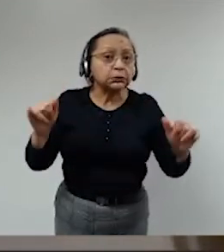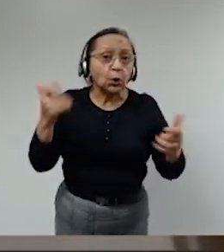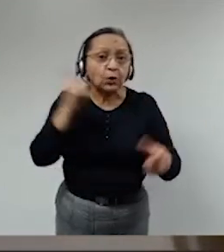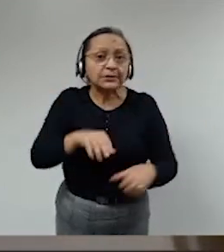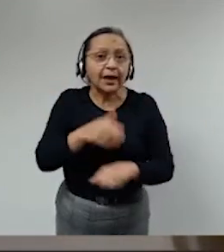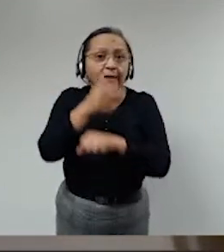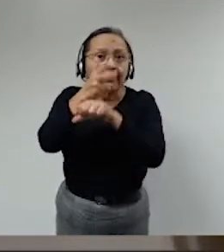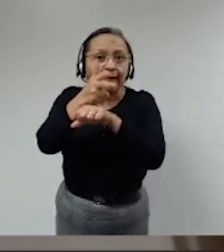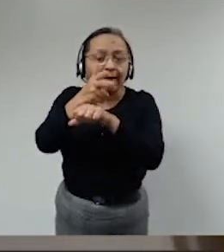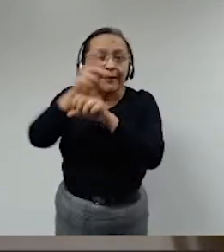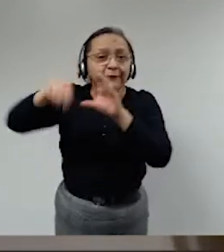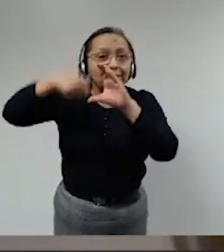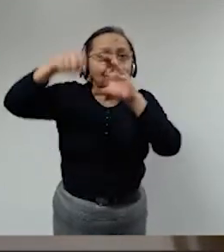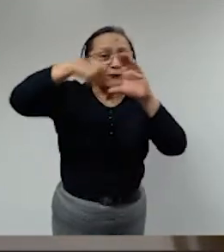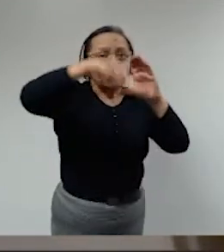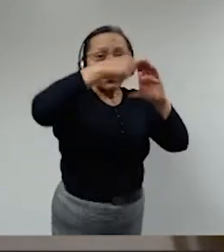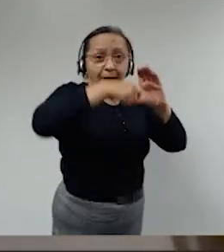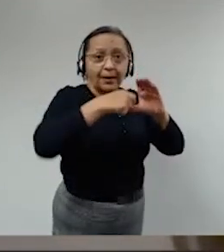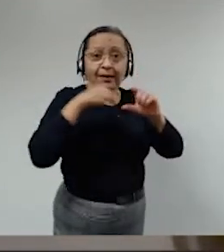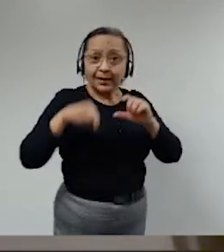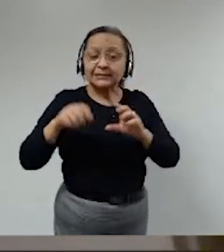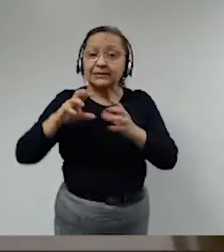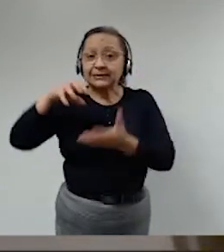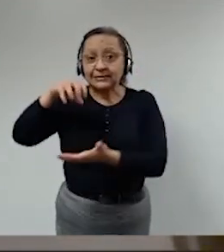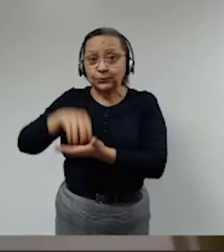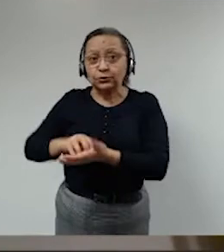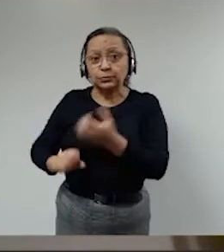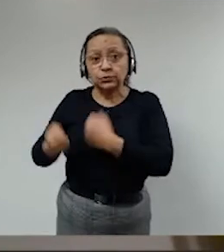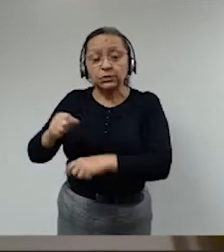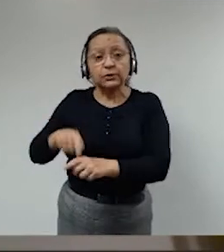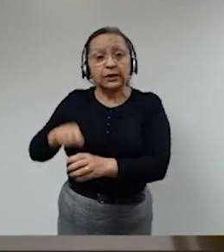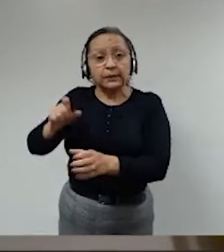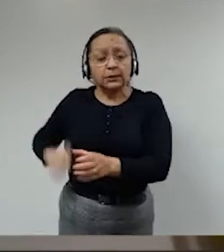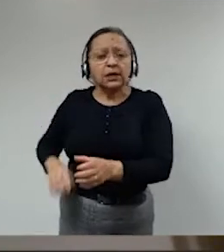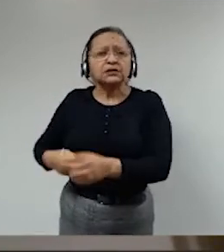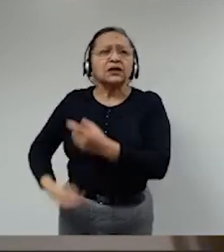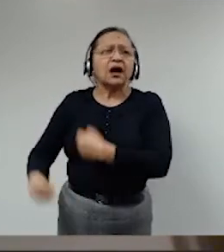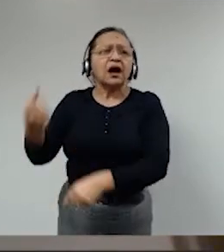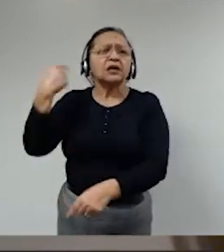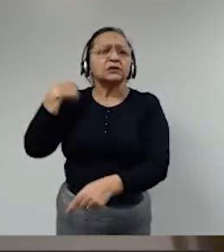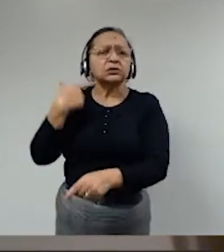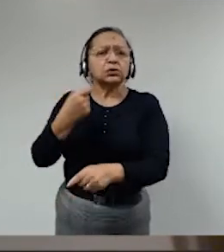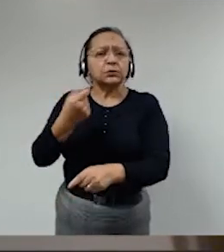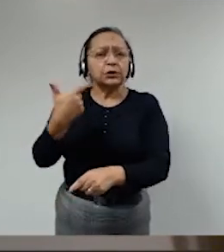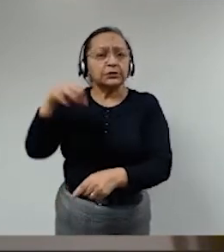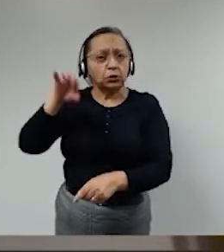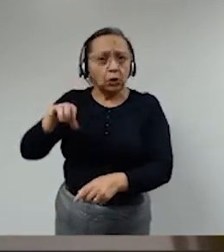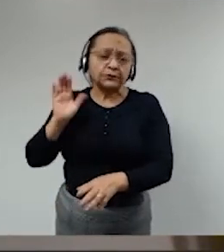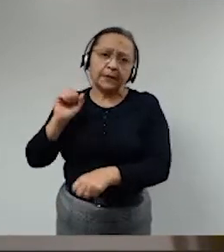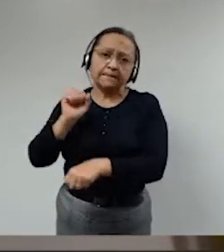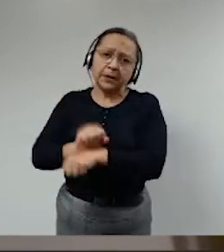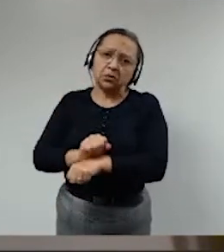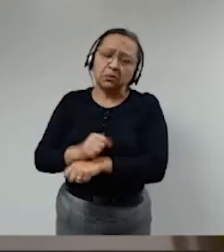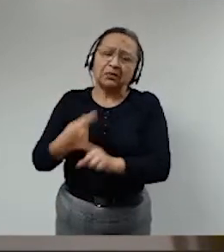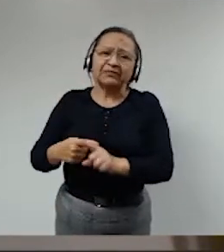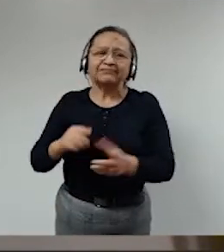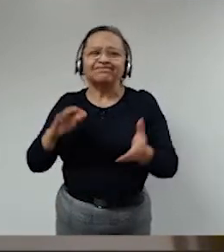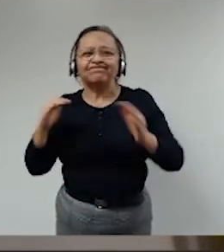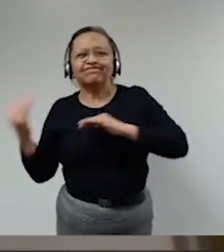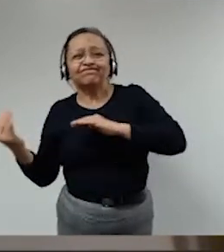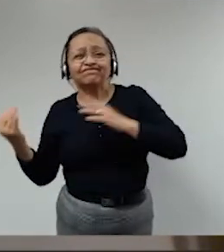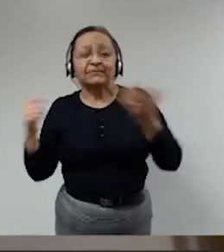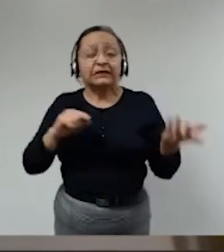né? O setor de produção independente, ele já estava paralisado em 2019, por conta das instabilidades e de uma